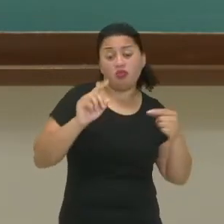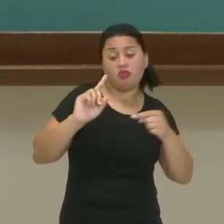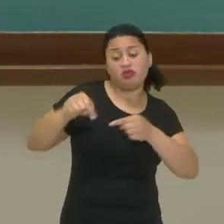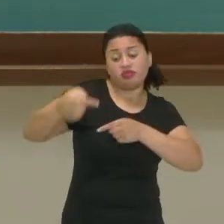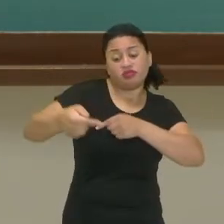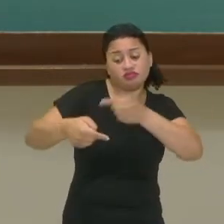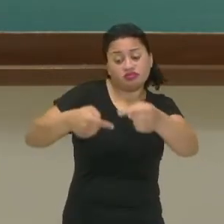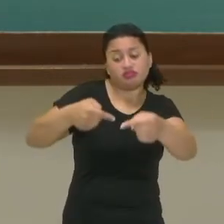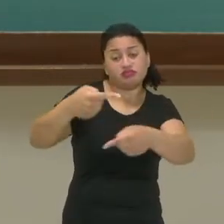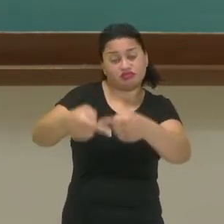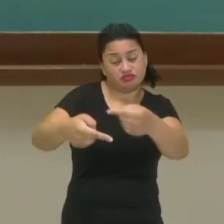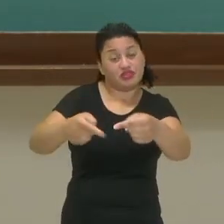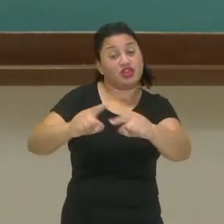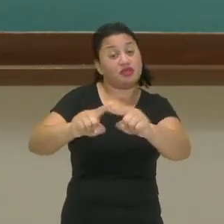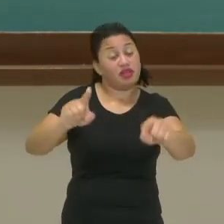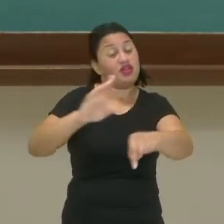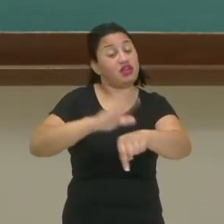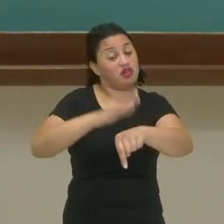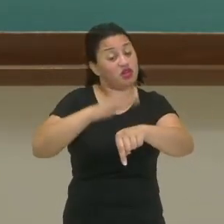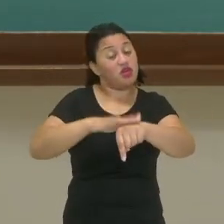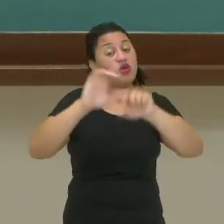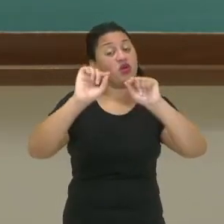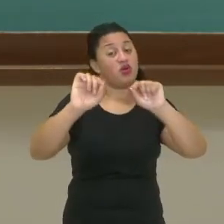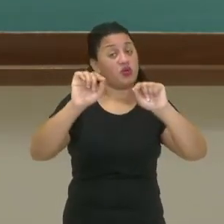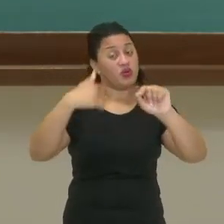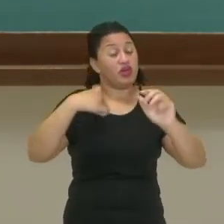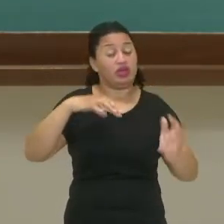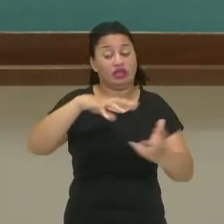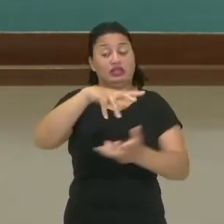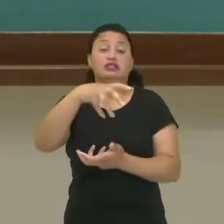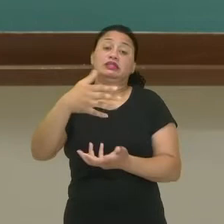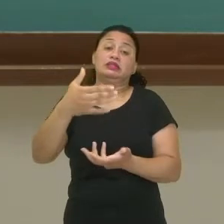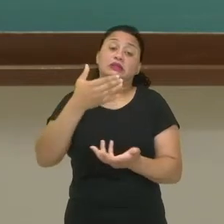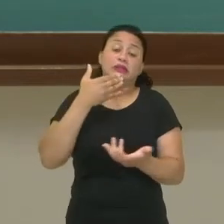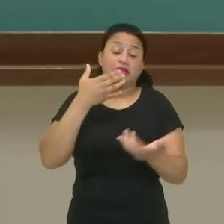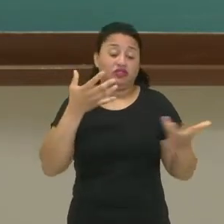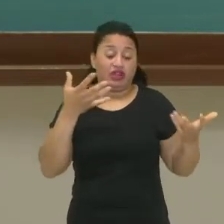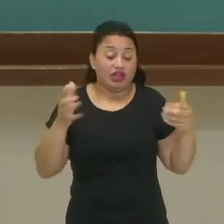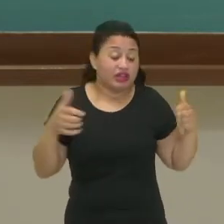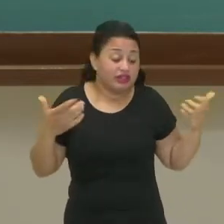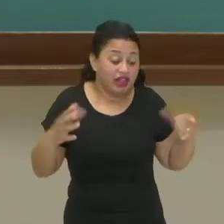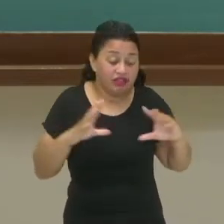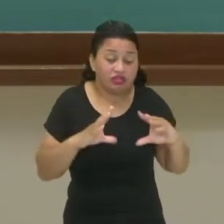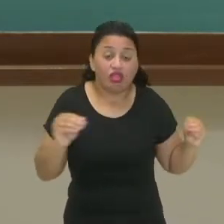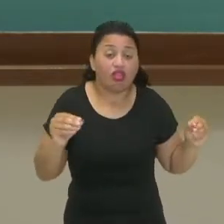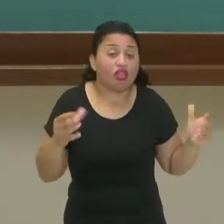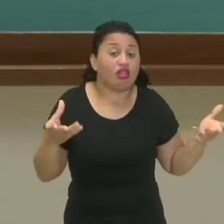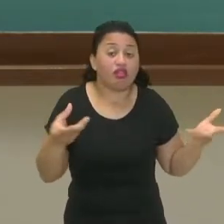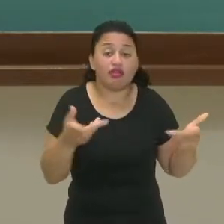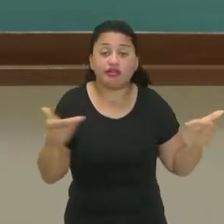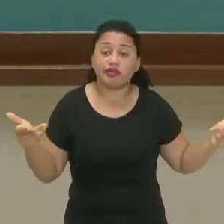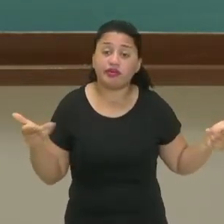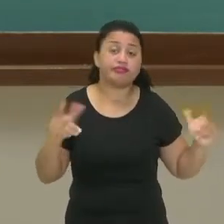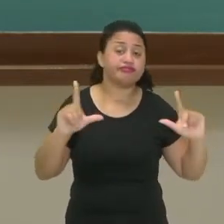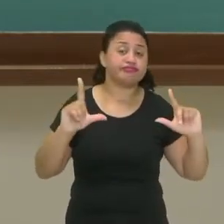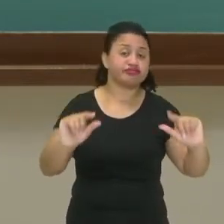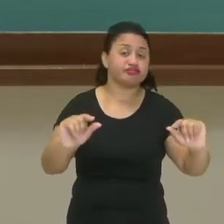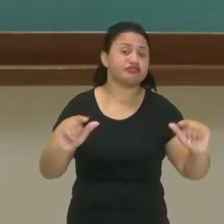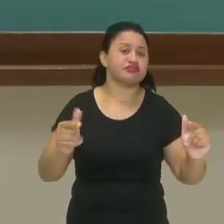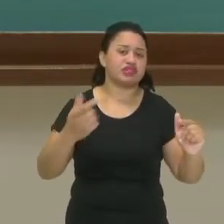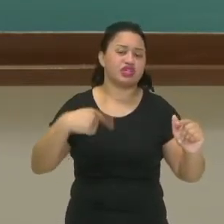mais à frente, mas um momento vai ter uma cobrança para nós. Um momento o mundo cobra da gente aquilo que nós